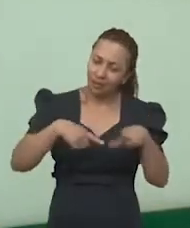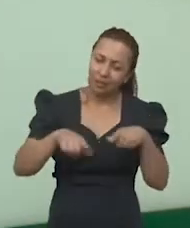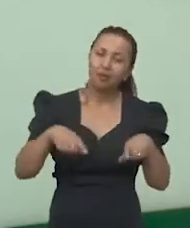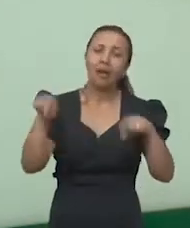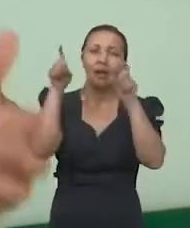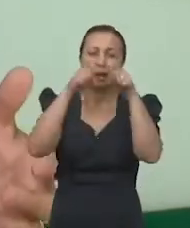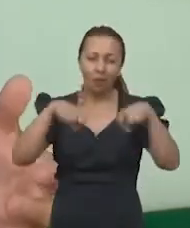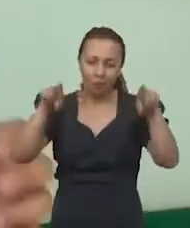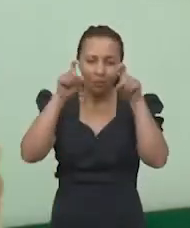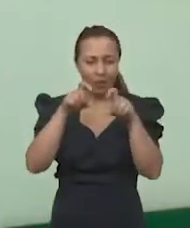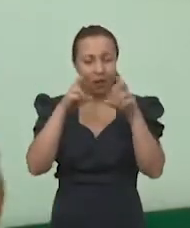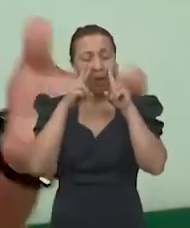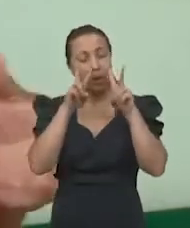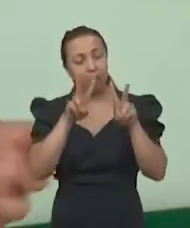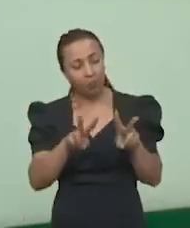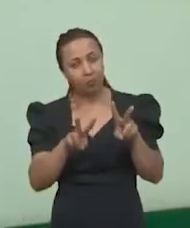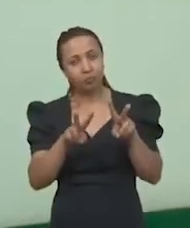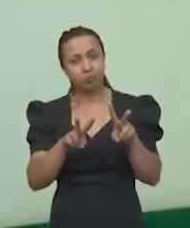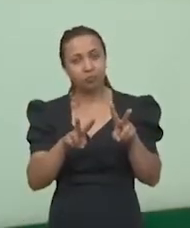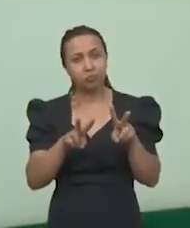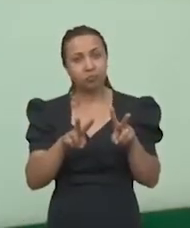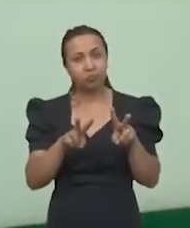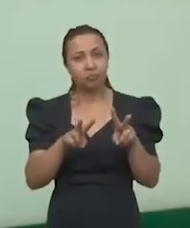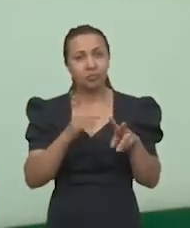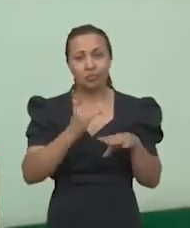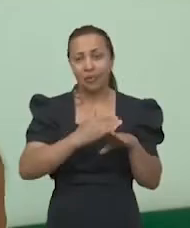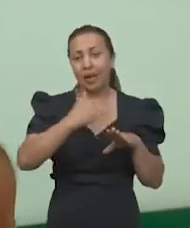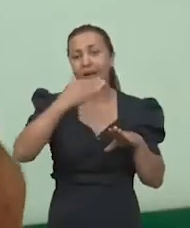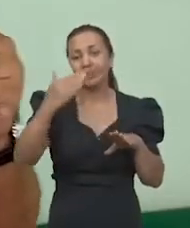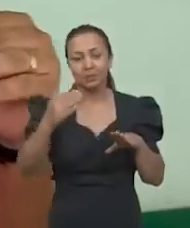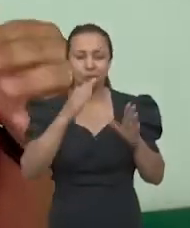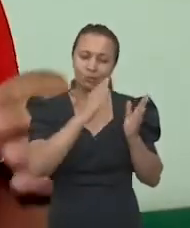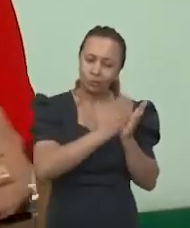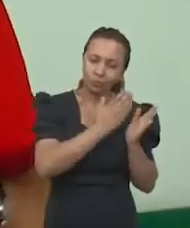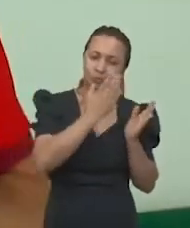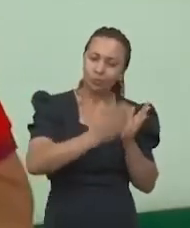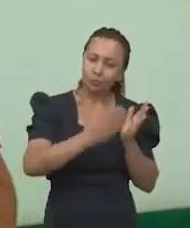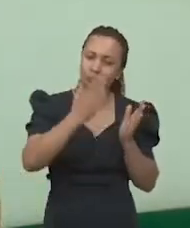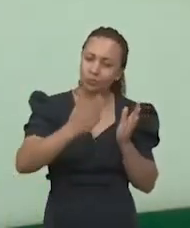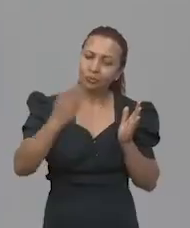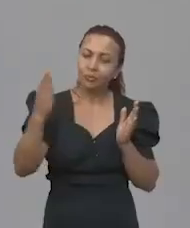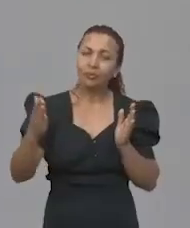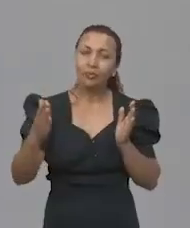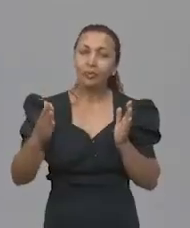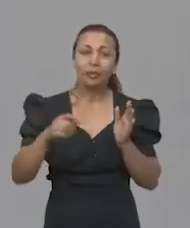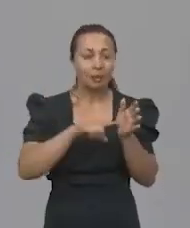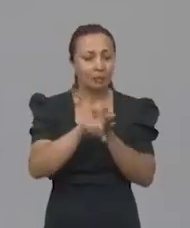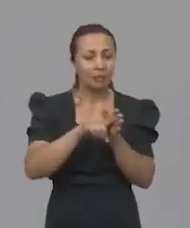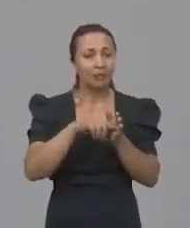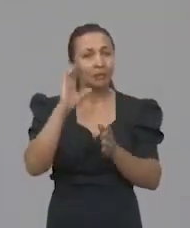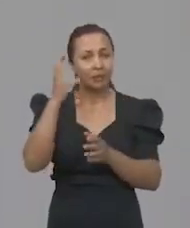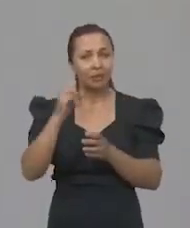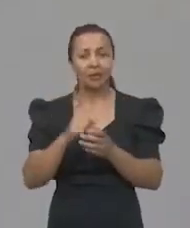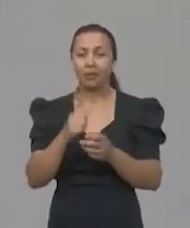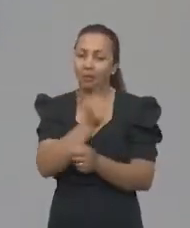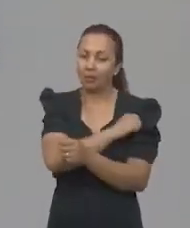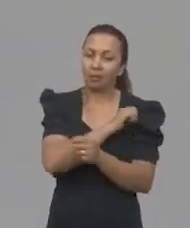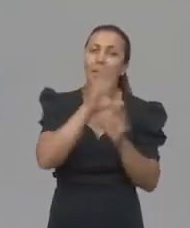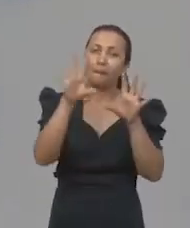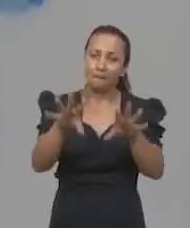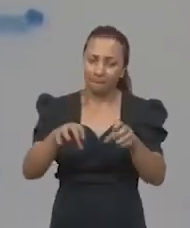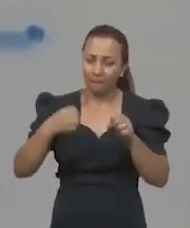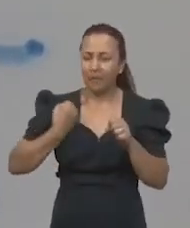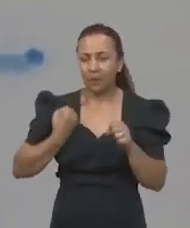e trabalhar com elas, passando por todas as etapas da pesquisa científica. Então, o aluno pega os